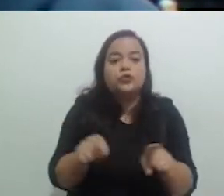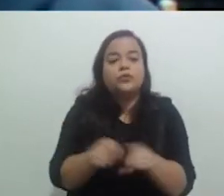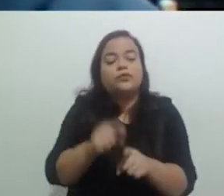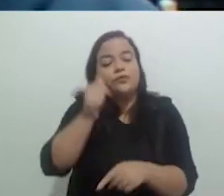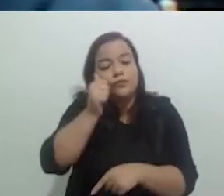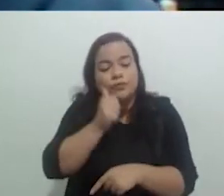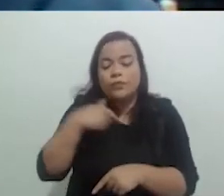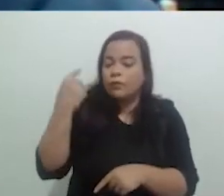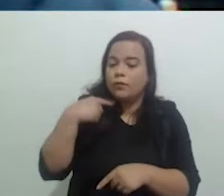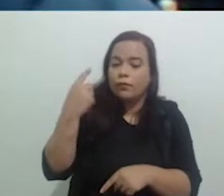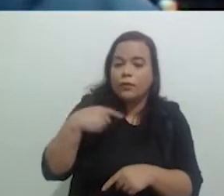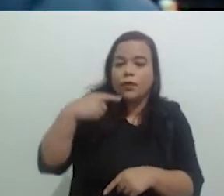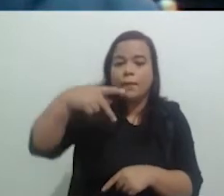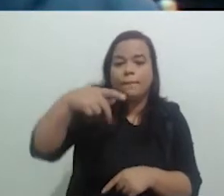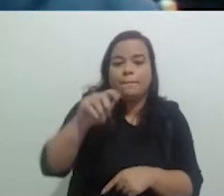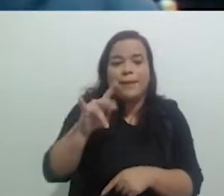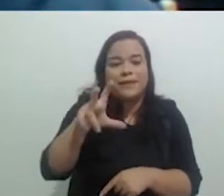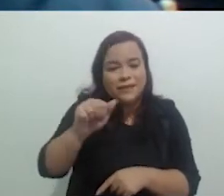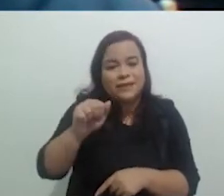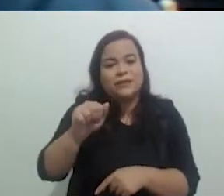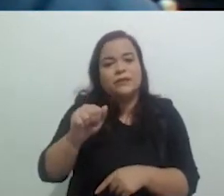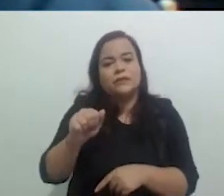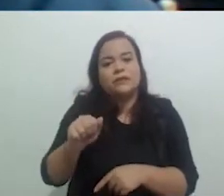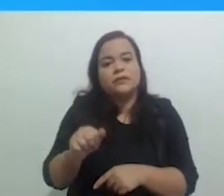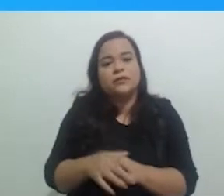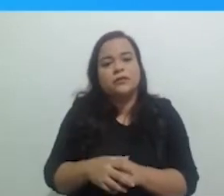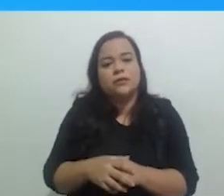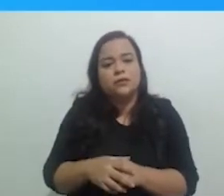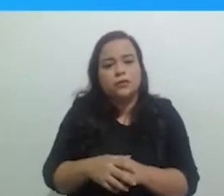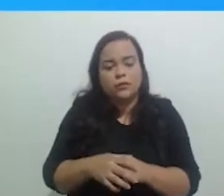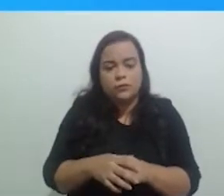dos réus. Desembargador Virgílio, processo em mesa?